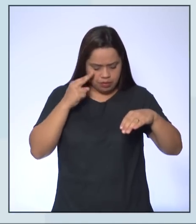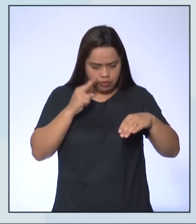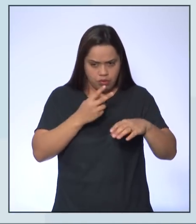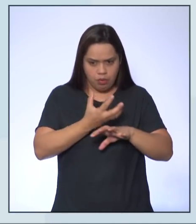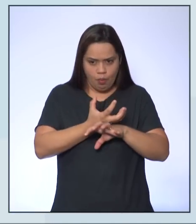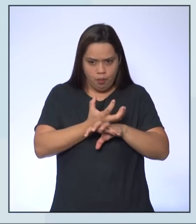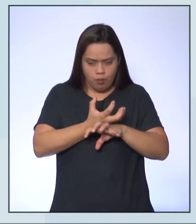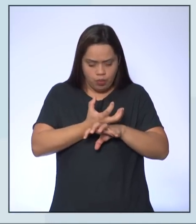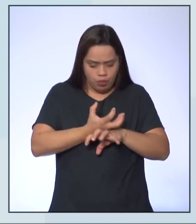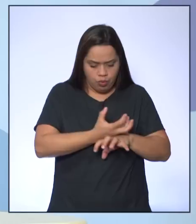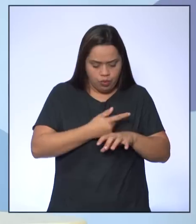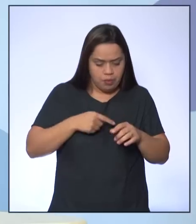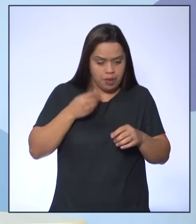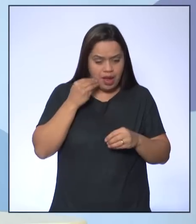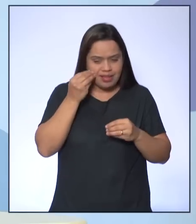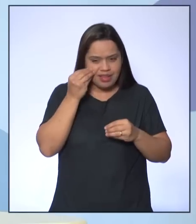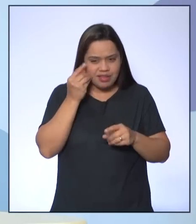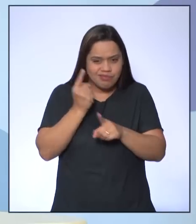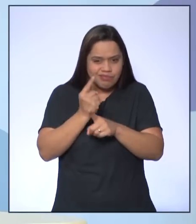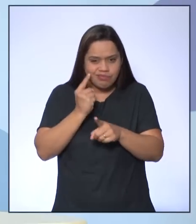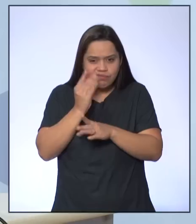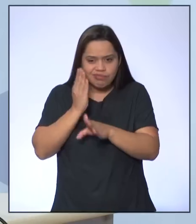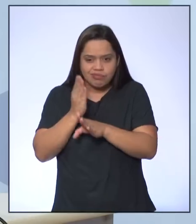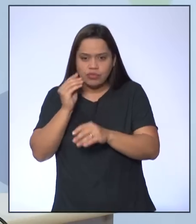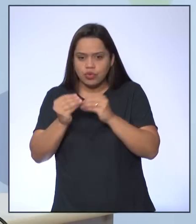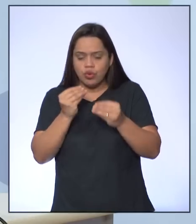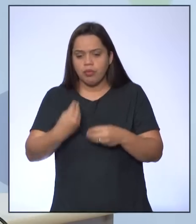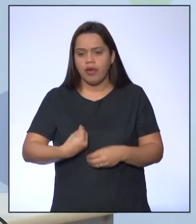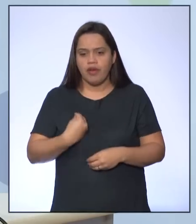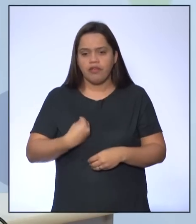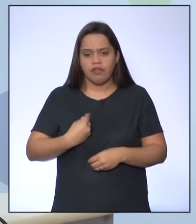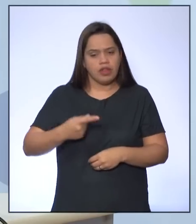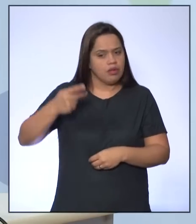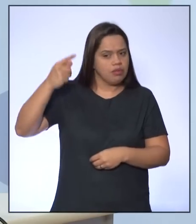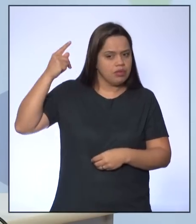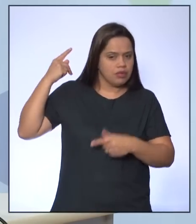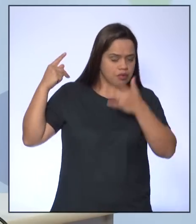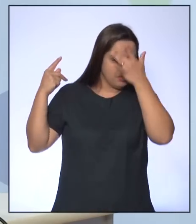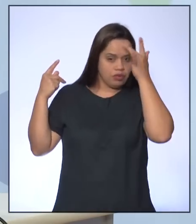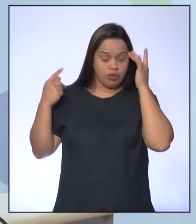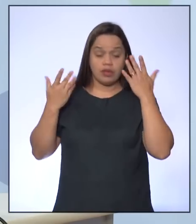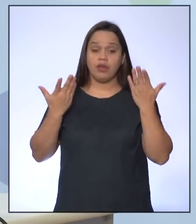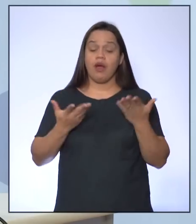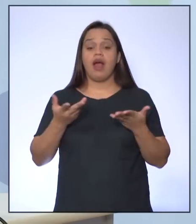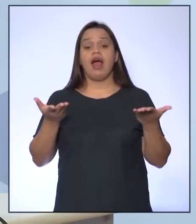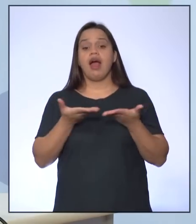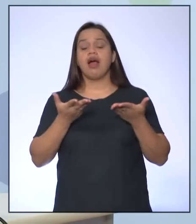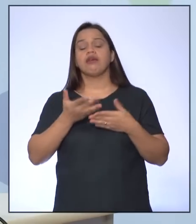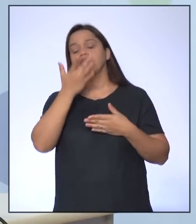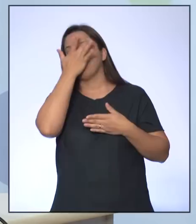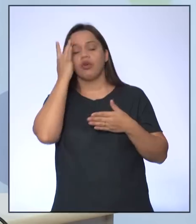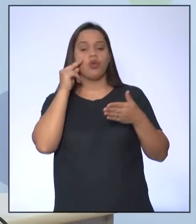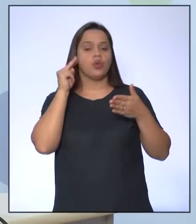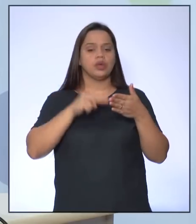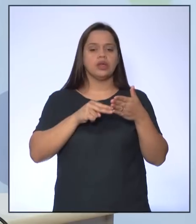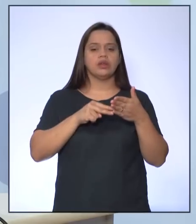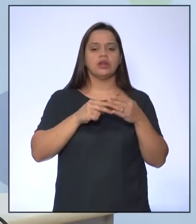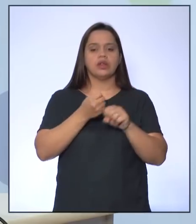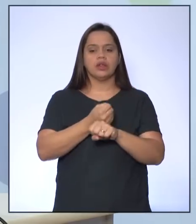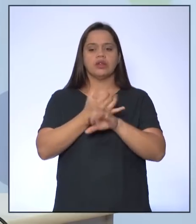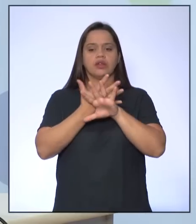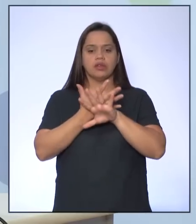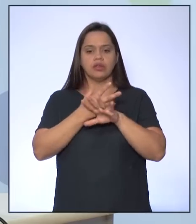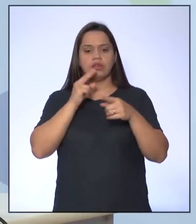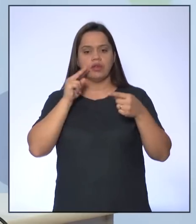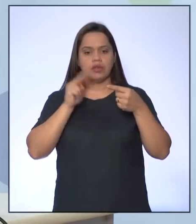povos pré-históricos. Muito legal, porque agora, olhando aqui no chat, algumas pessoas responderam isso mesmo, antes mesmo de você